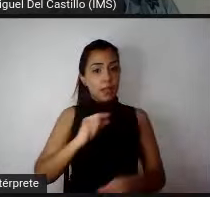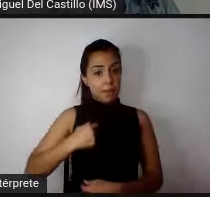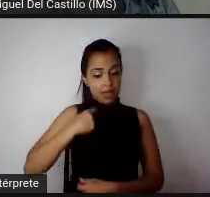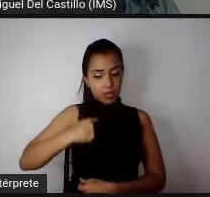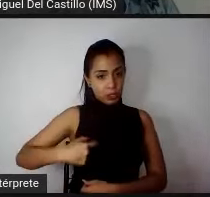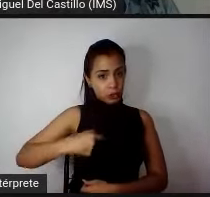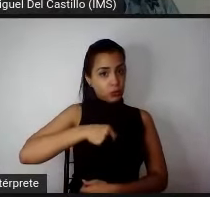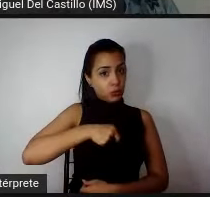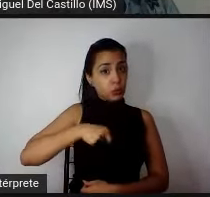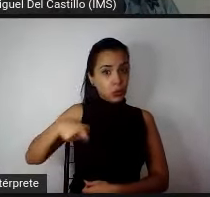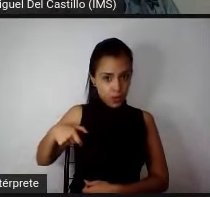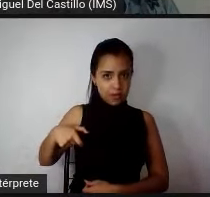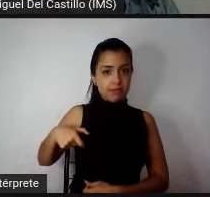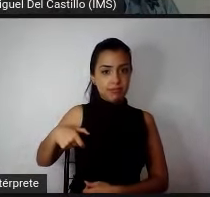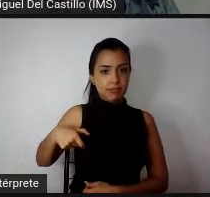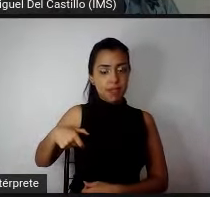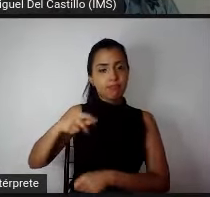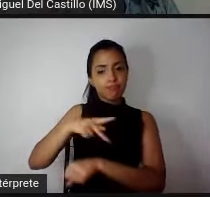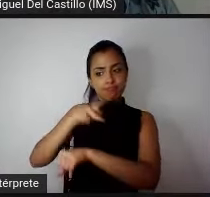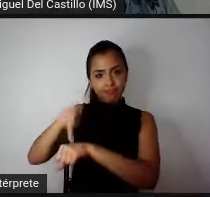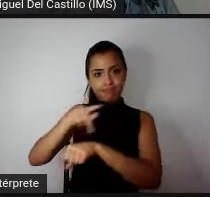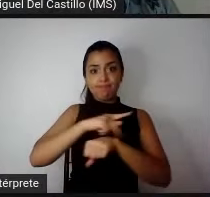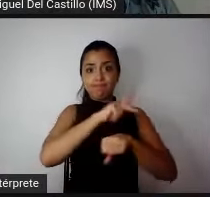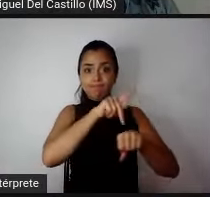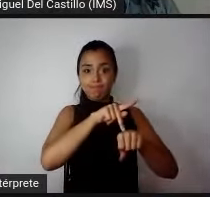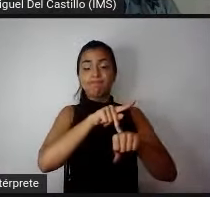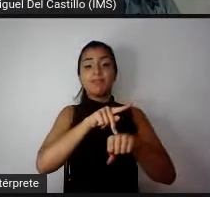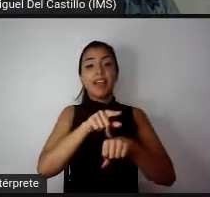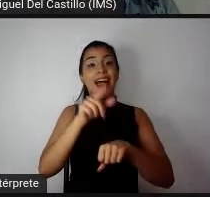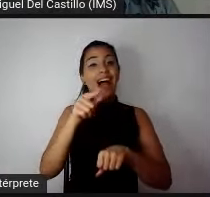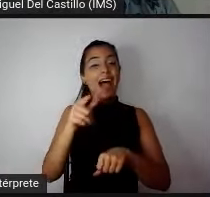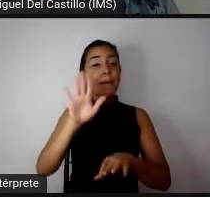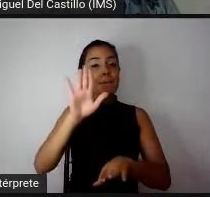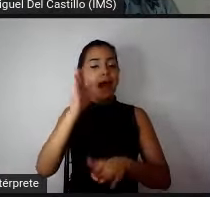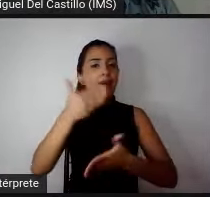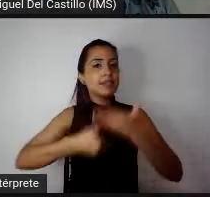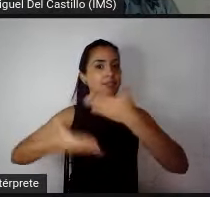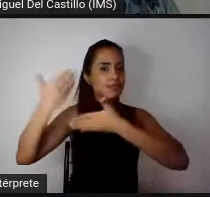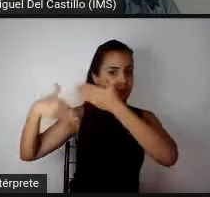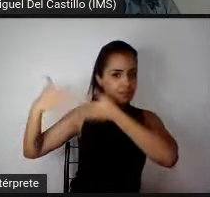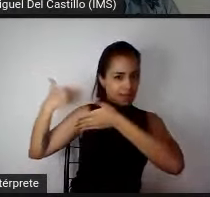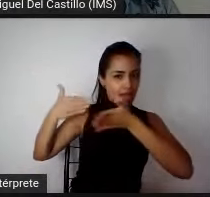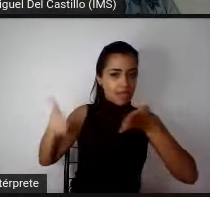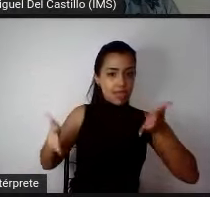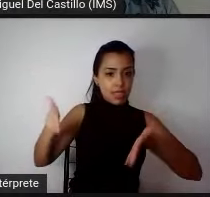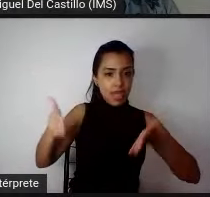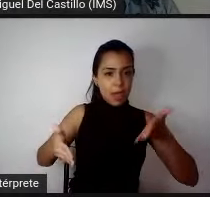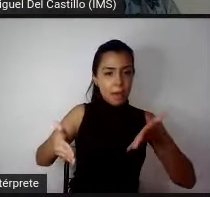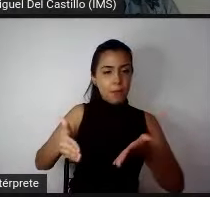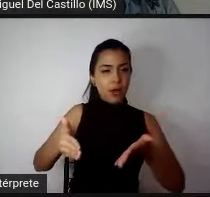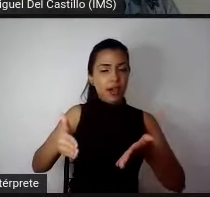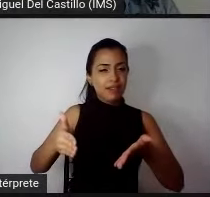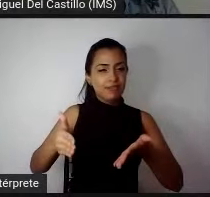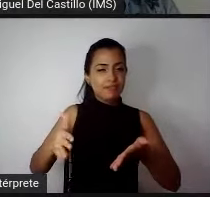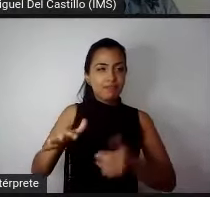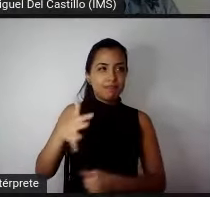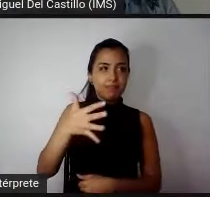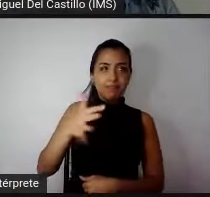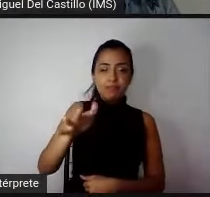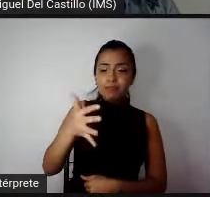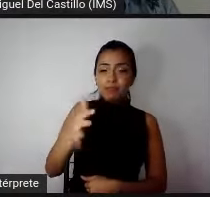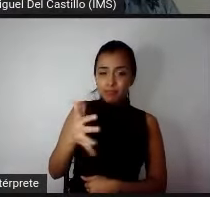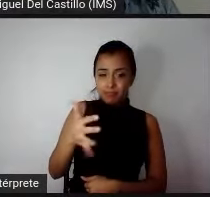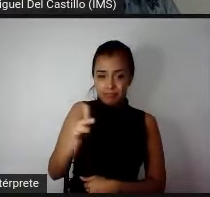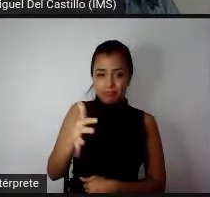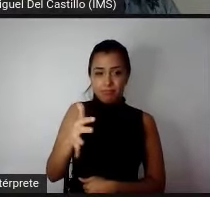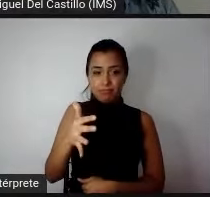e fui naquela famosa época, as mulheres... Meninos também, mas Iva, naquele lugar,